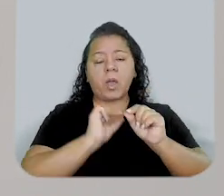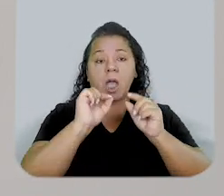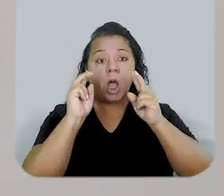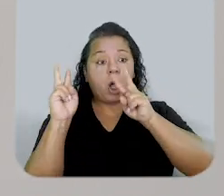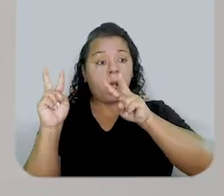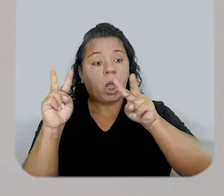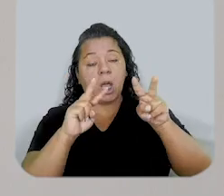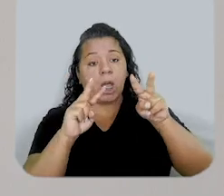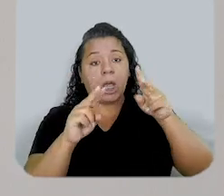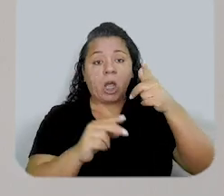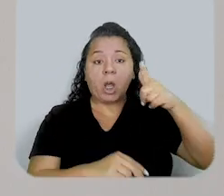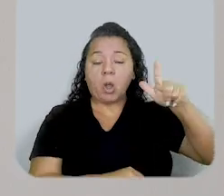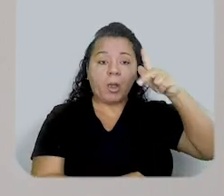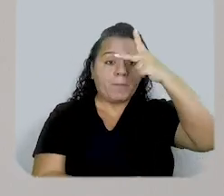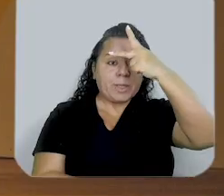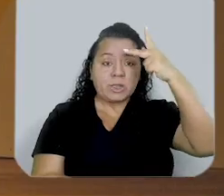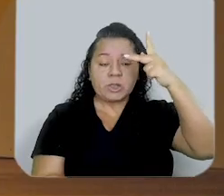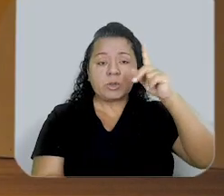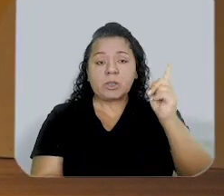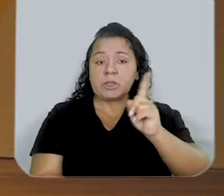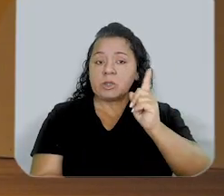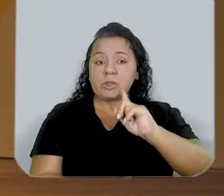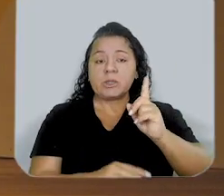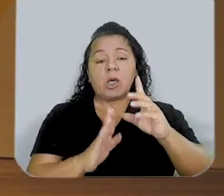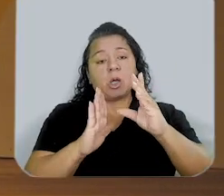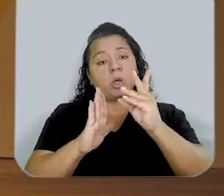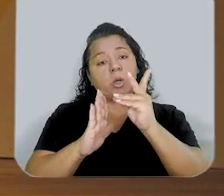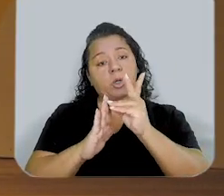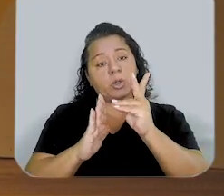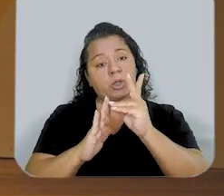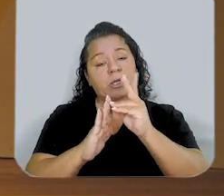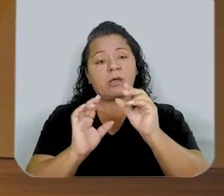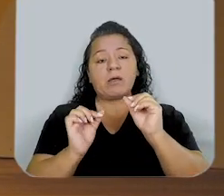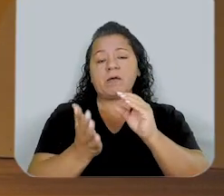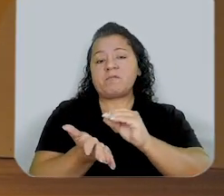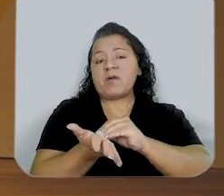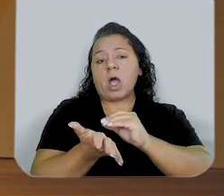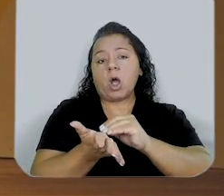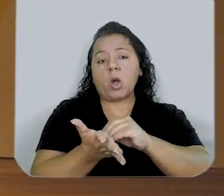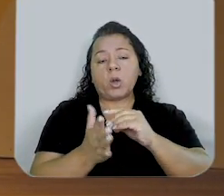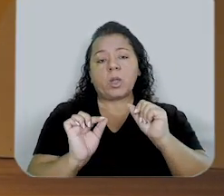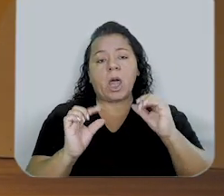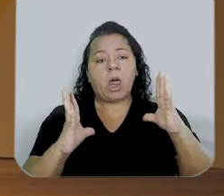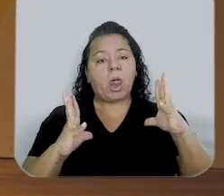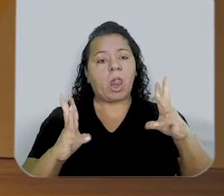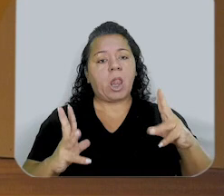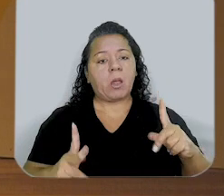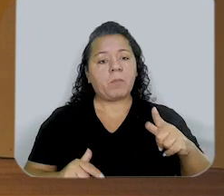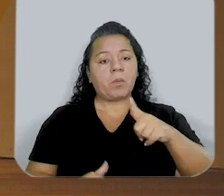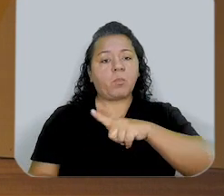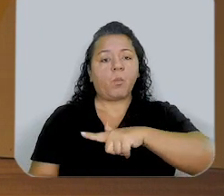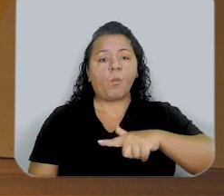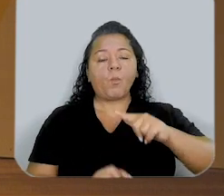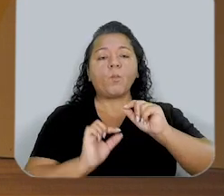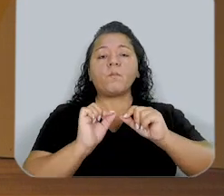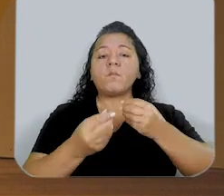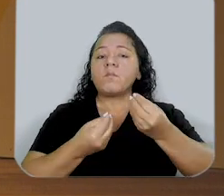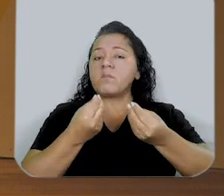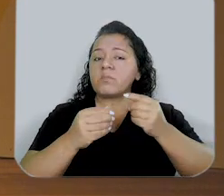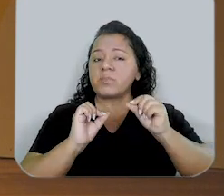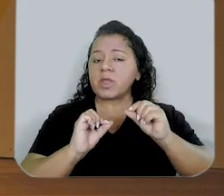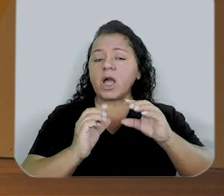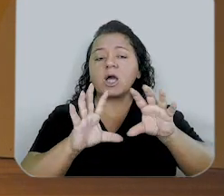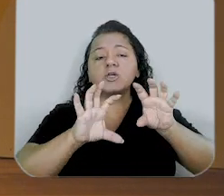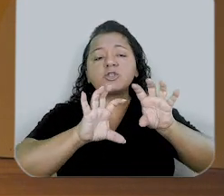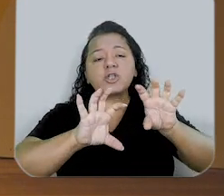outras pessoas que não são sataré-maué, que não são indígenas, vão dizer que é falta de higiene comer daquela forma que